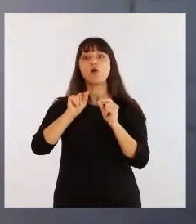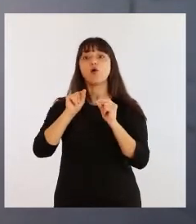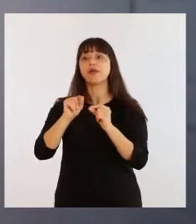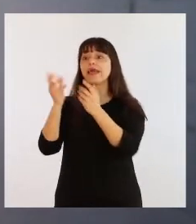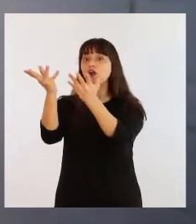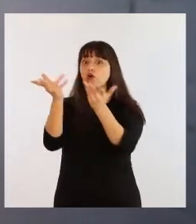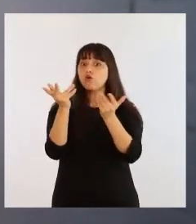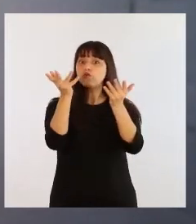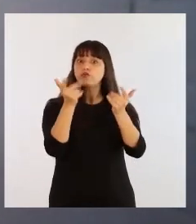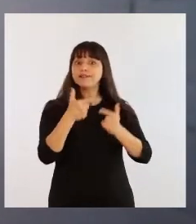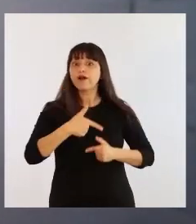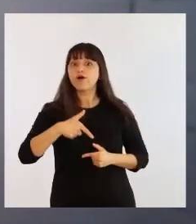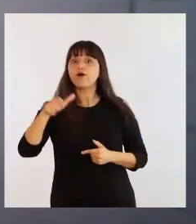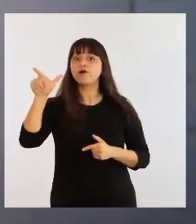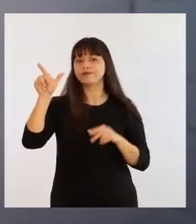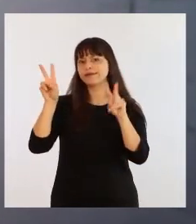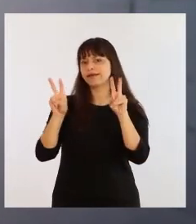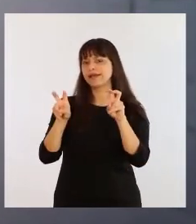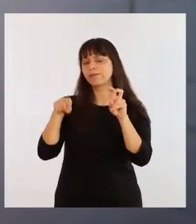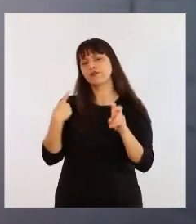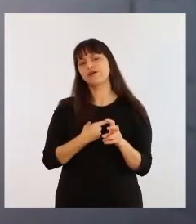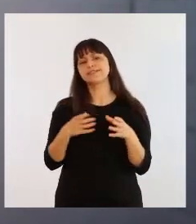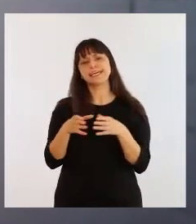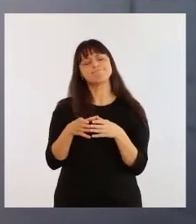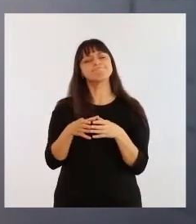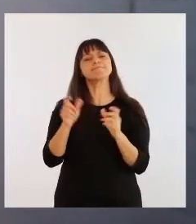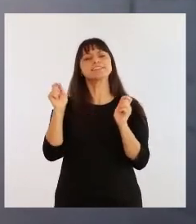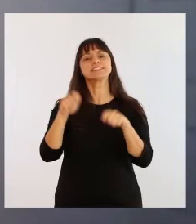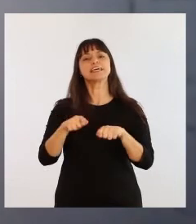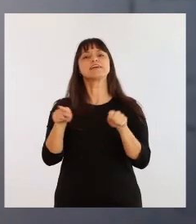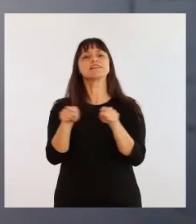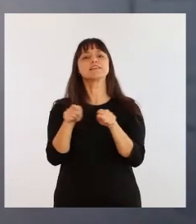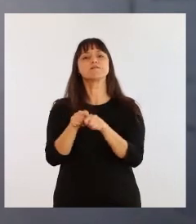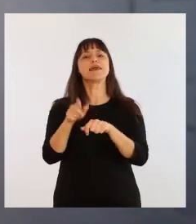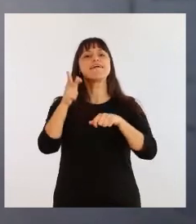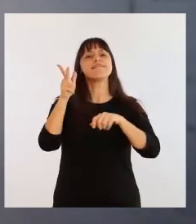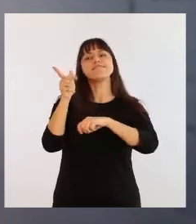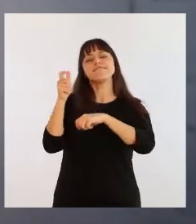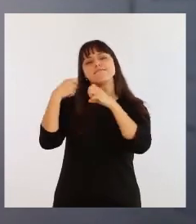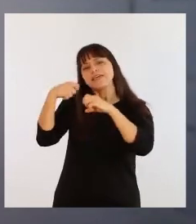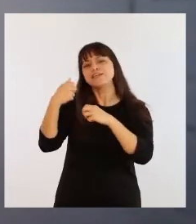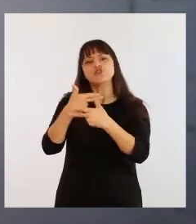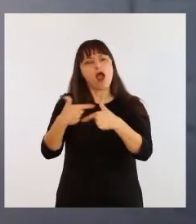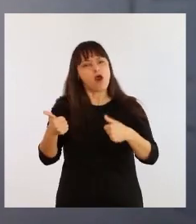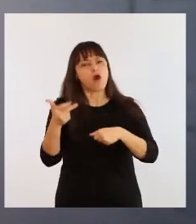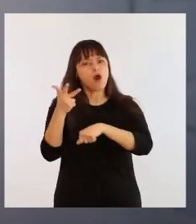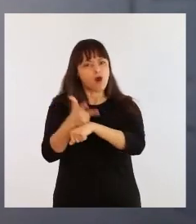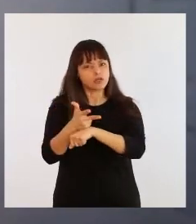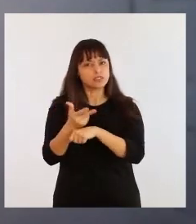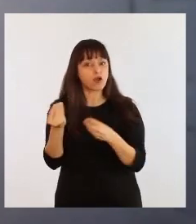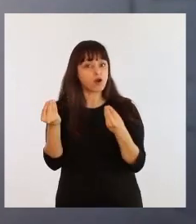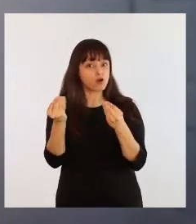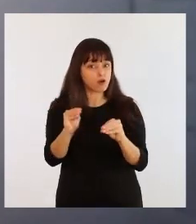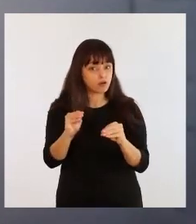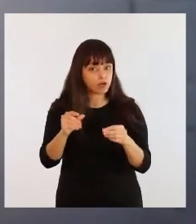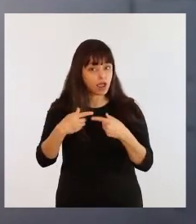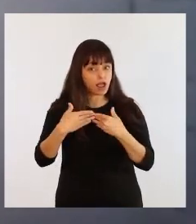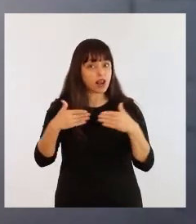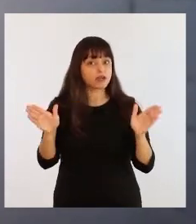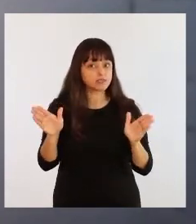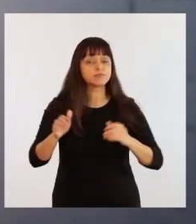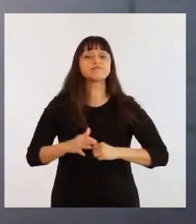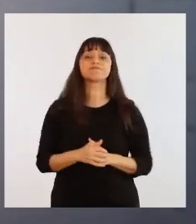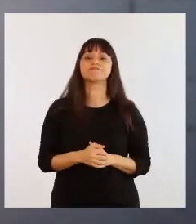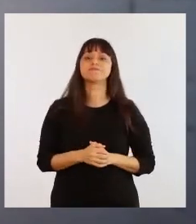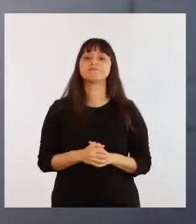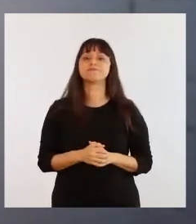outras questões que a nossa equipe achou que seria interessante conversar com eles. Nossa intenção, ao fazer isso, foi